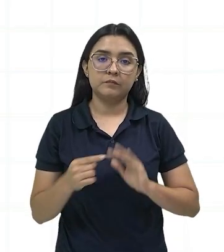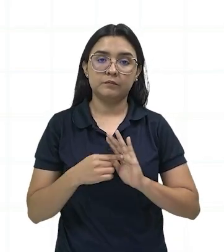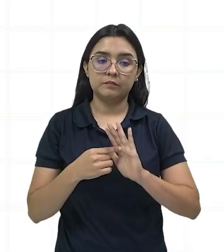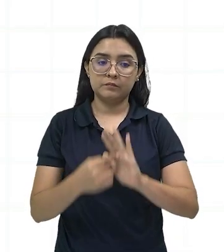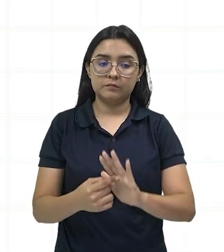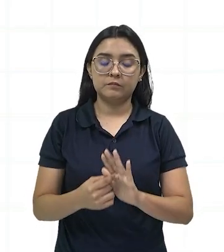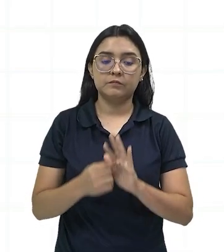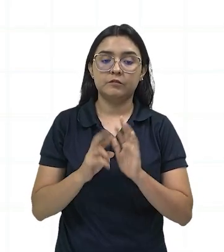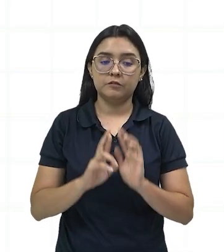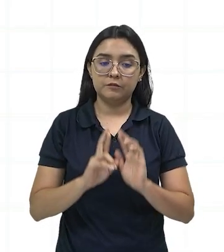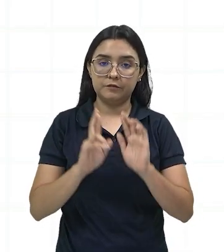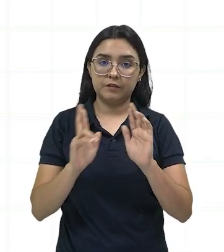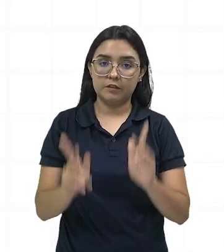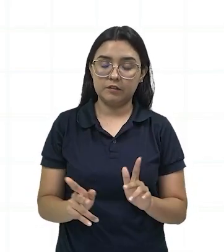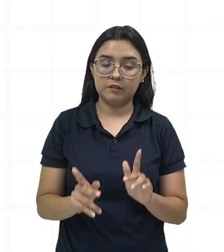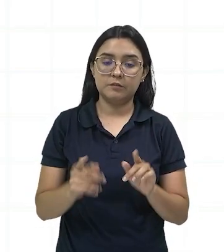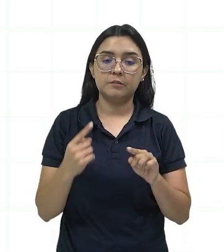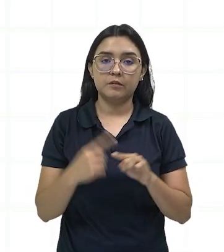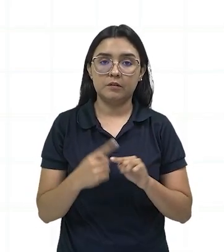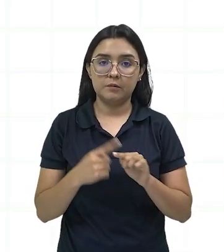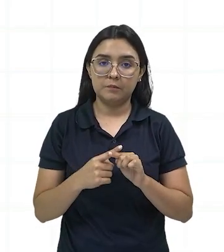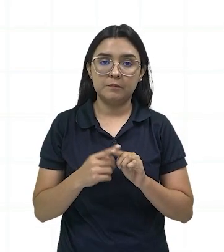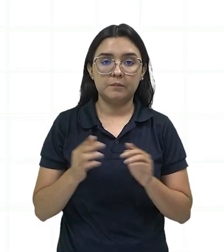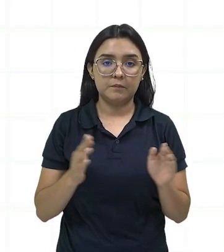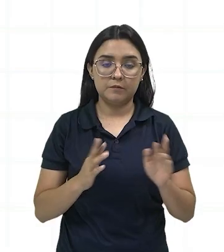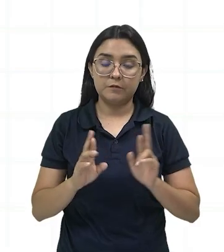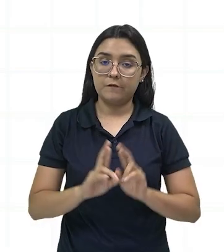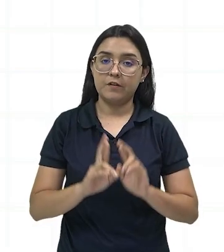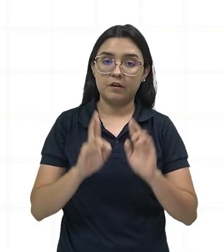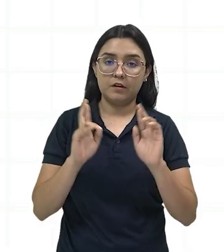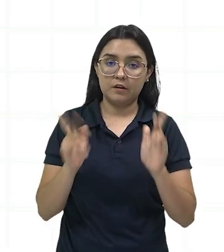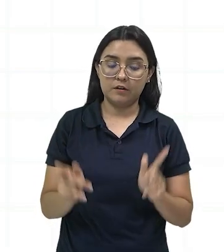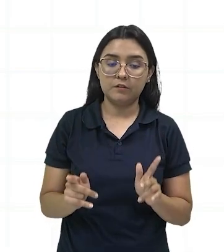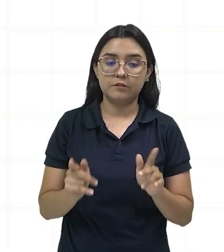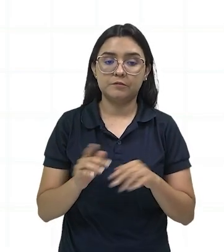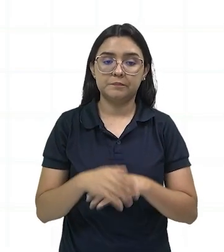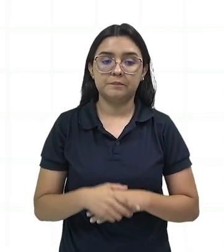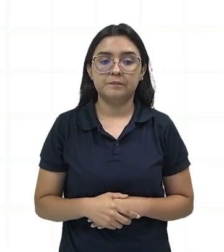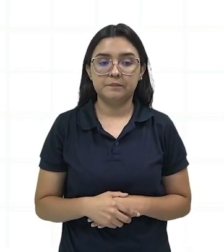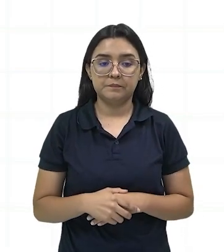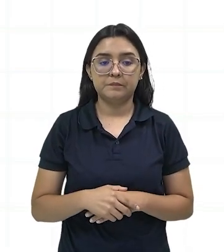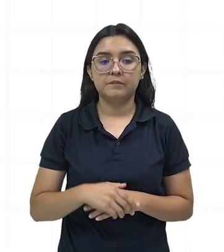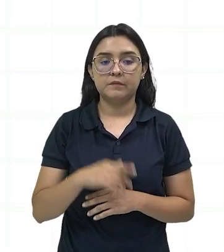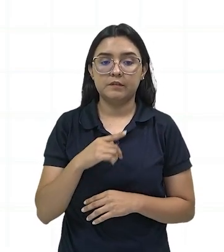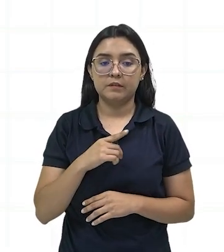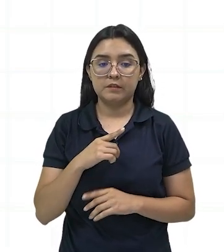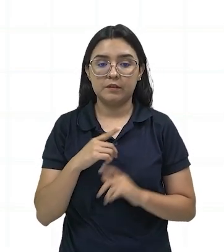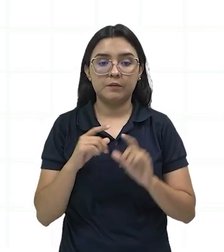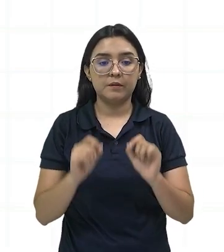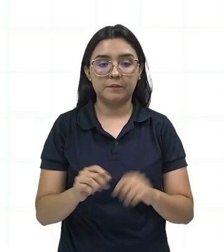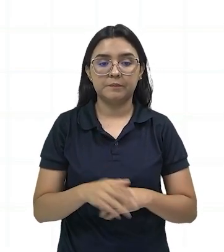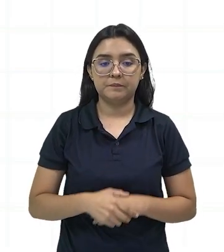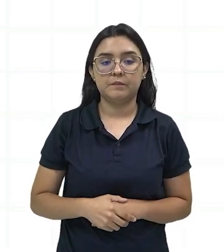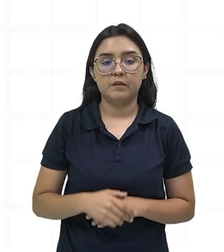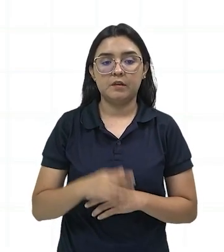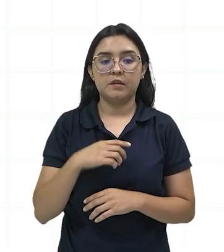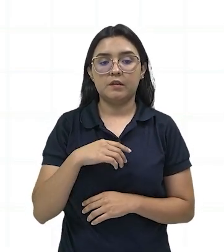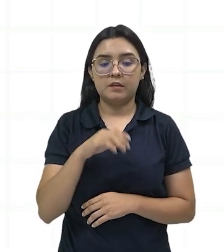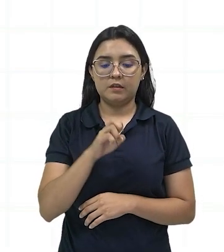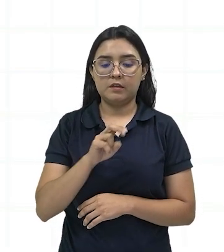coisas diferentes, porque estão em tempos diferentes. Então eu tenho eu economizo,